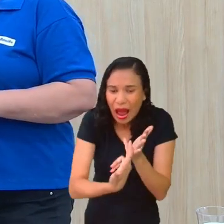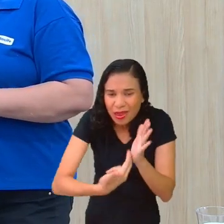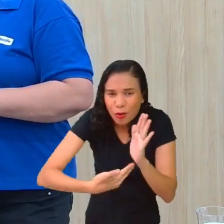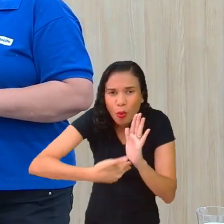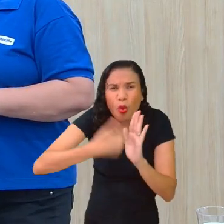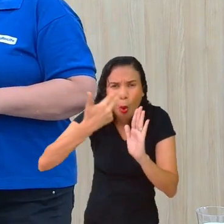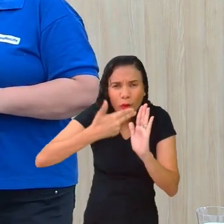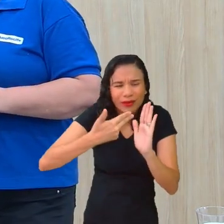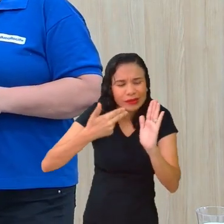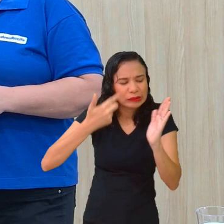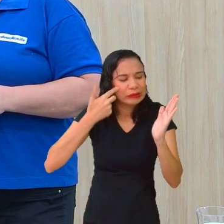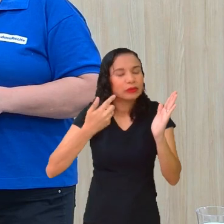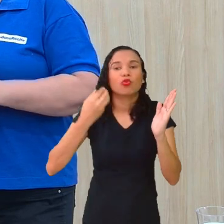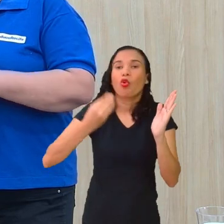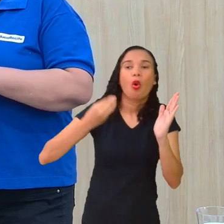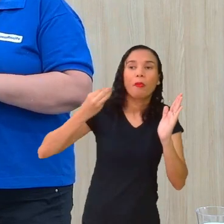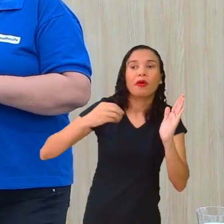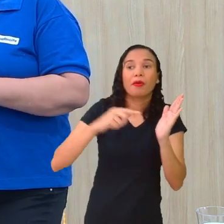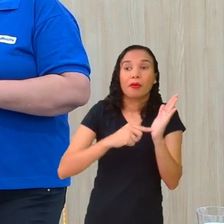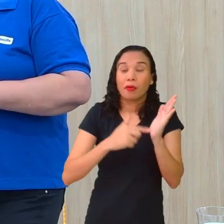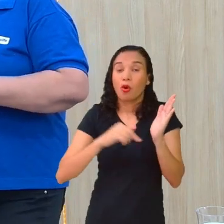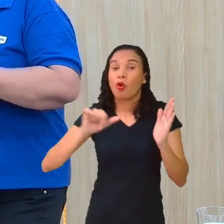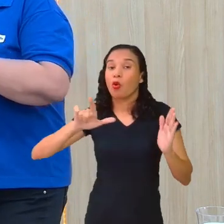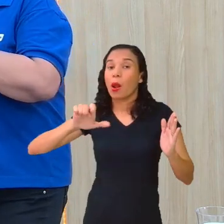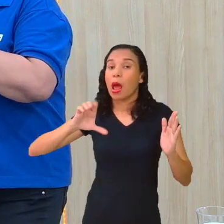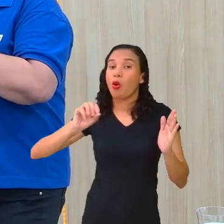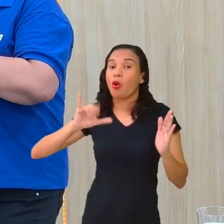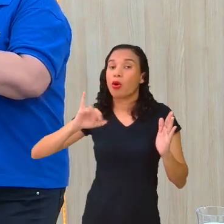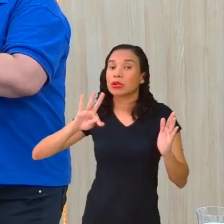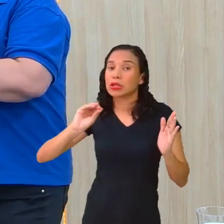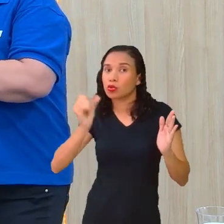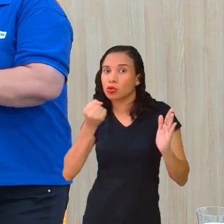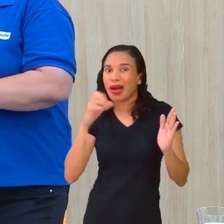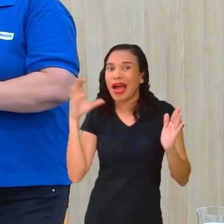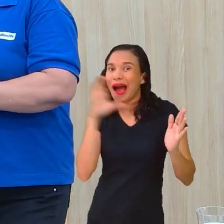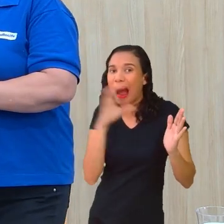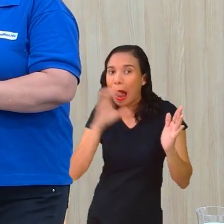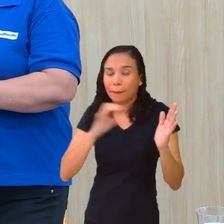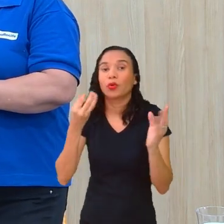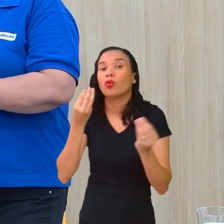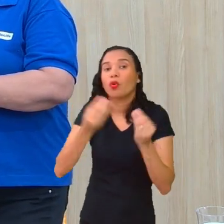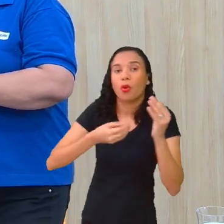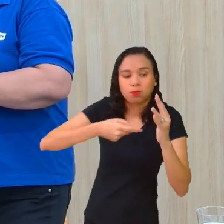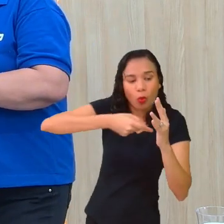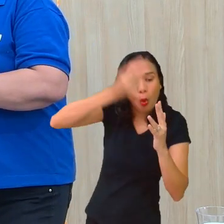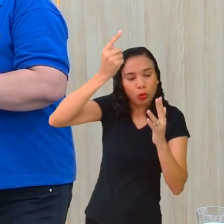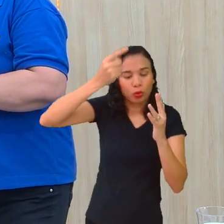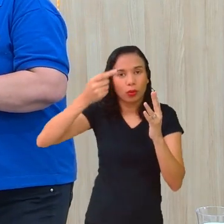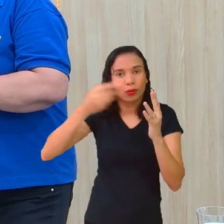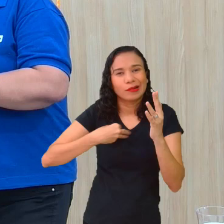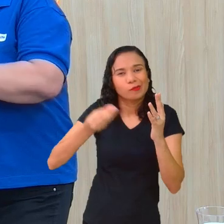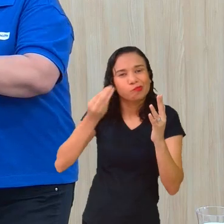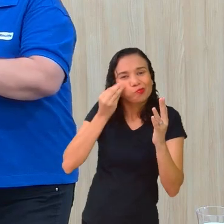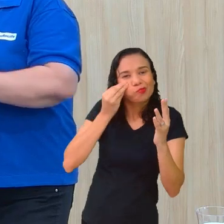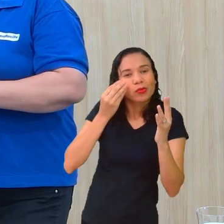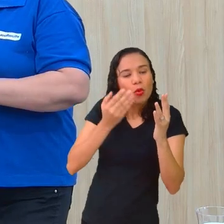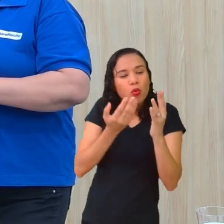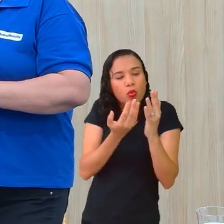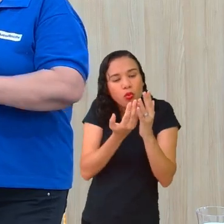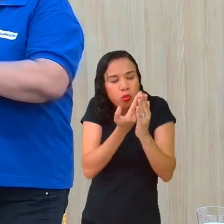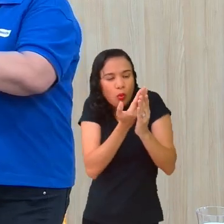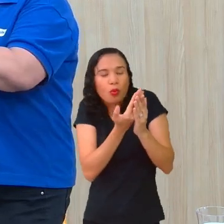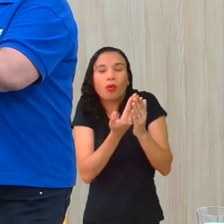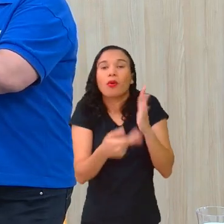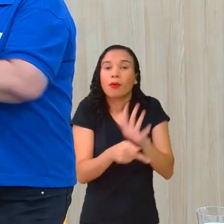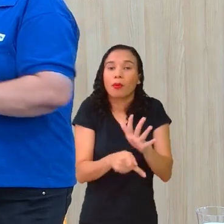acontecer? Esses leucócitos, eles precisam ir rapidinho para fazer o quê? Para tentar matar,